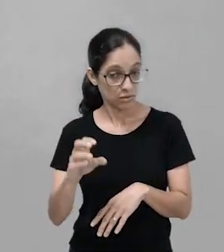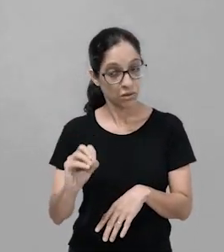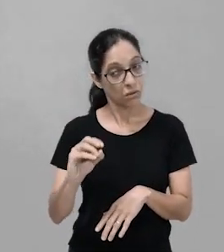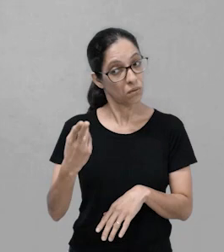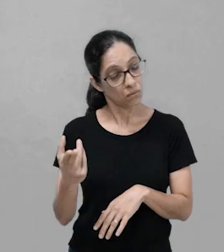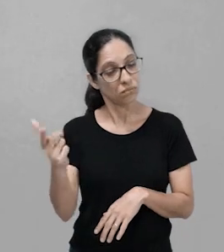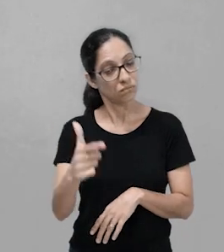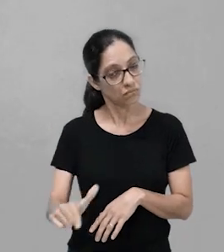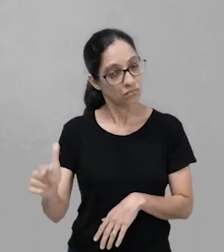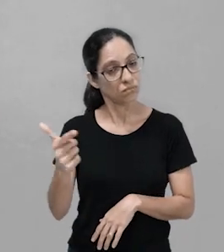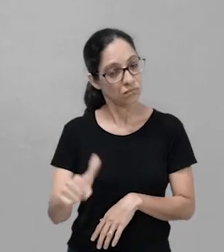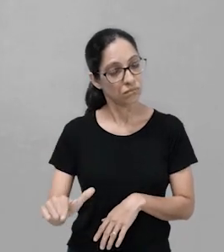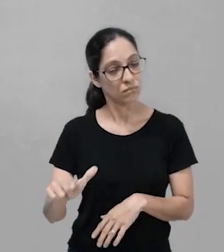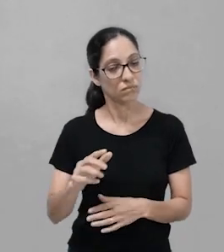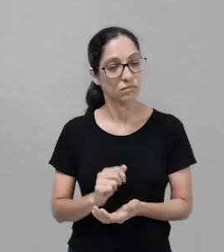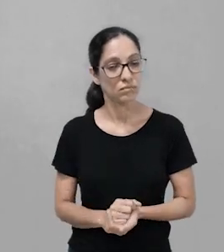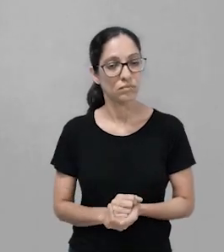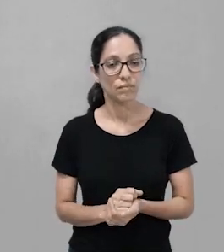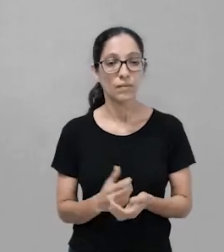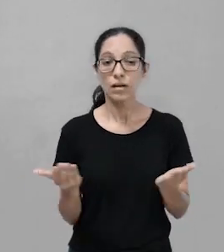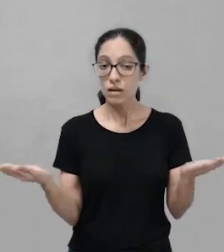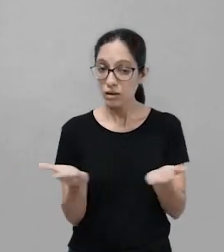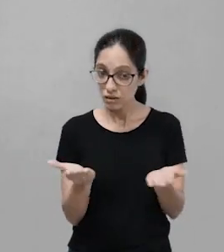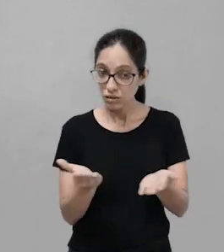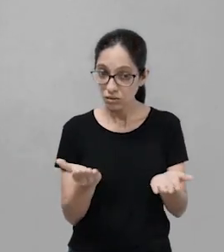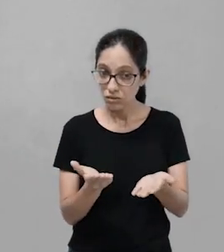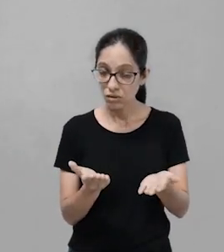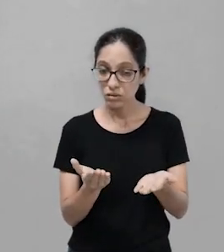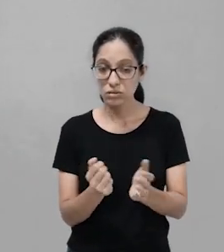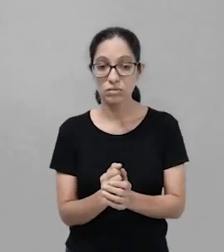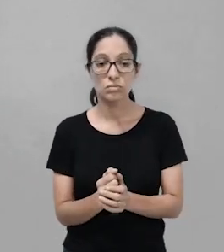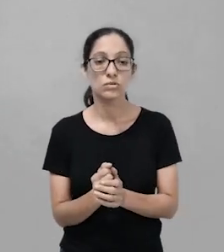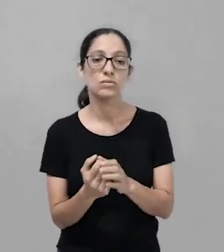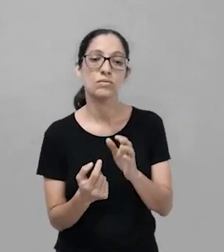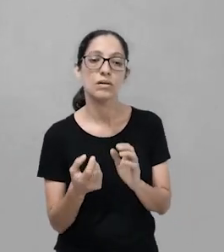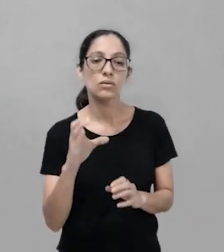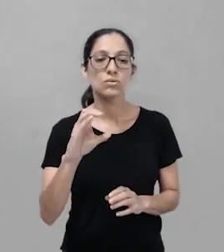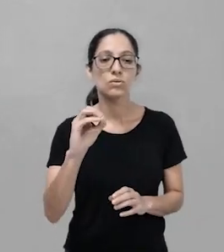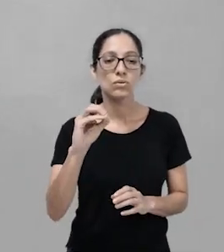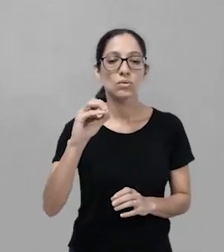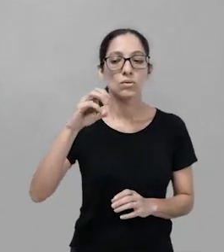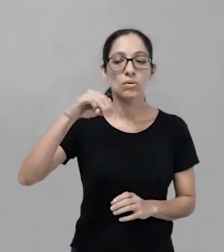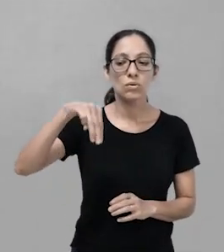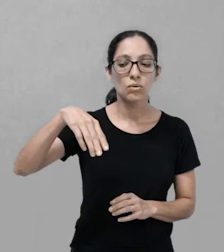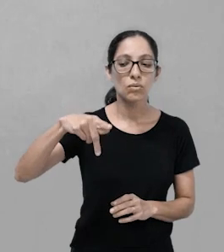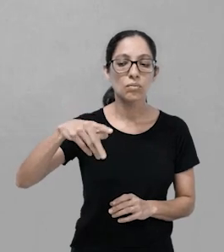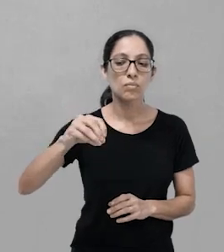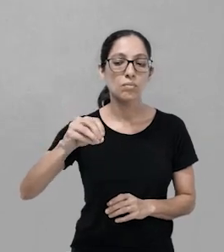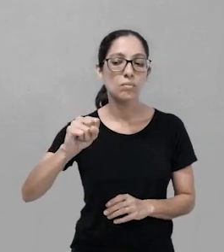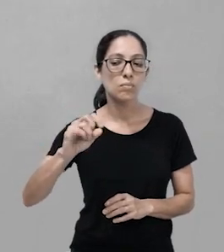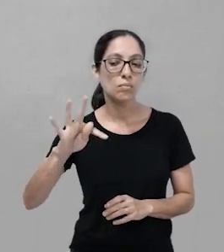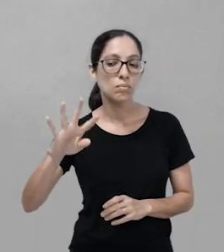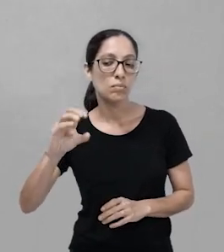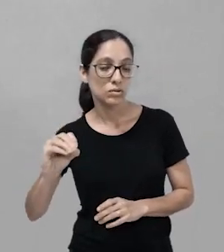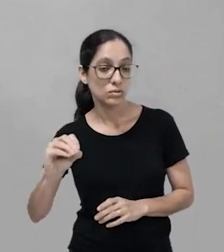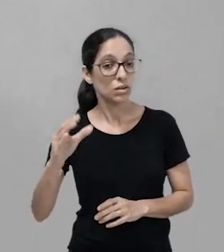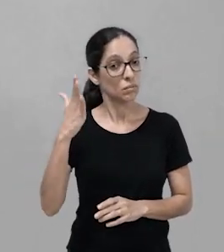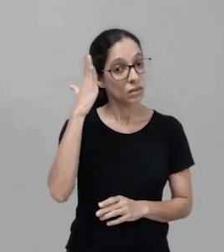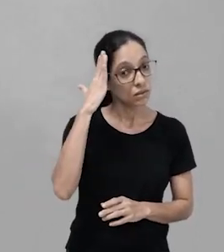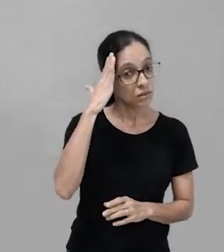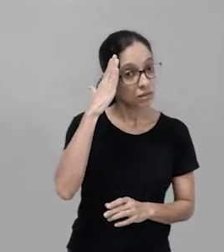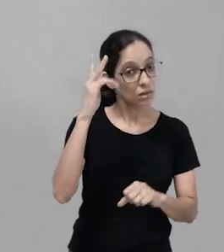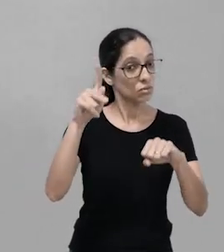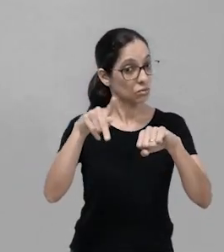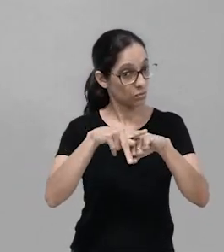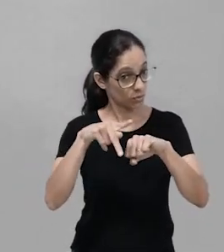a repetição, tá? E agora vamos falar dos nossos compostos. Então, para a gente entender, pronomes indefinidos